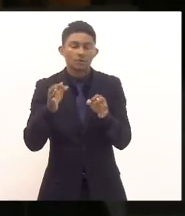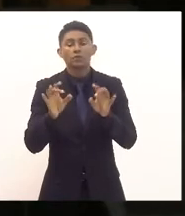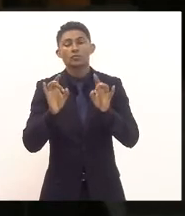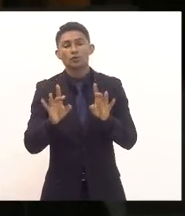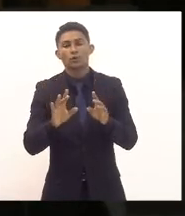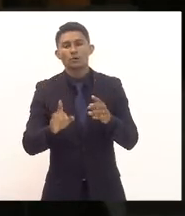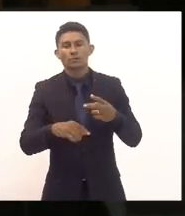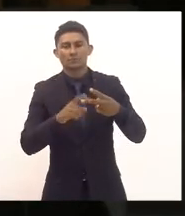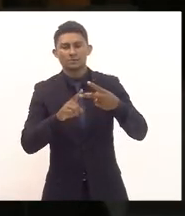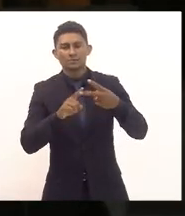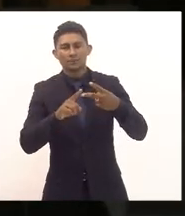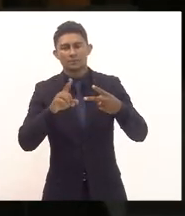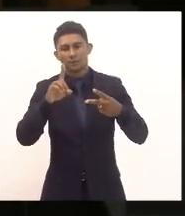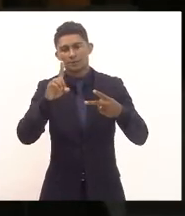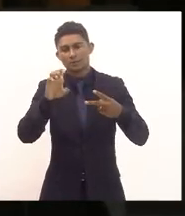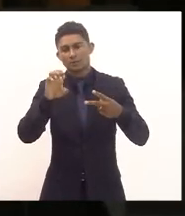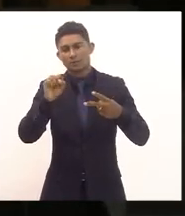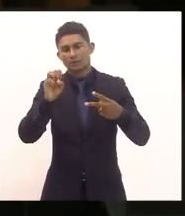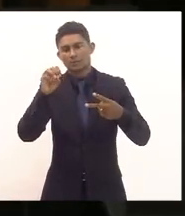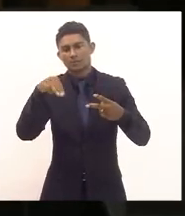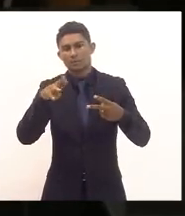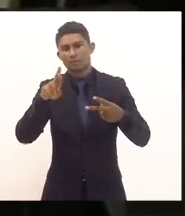desembargadores é